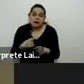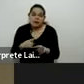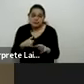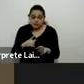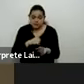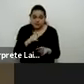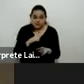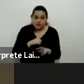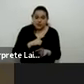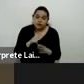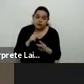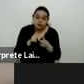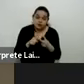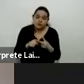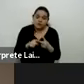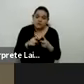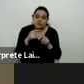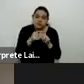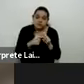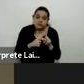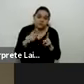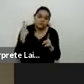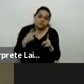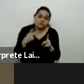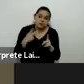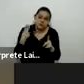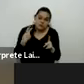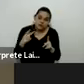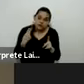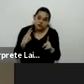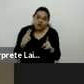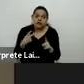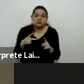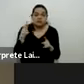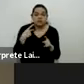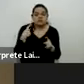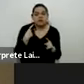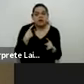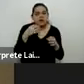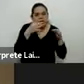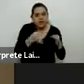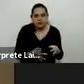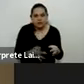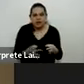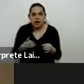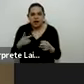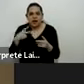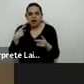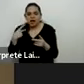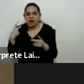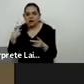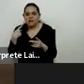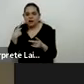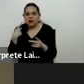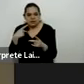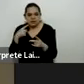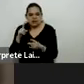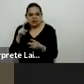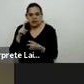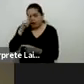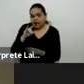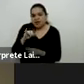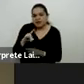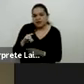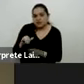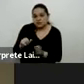existe a política fisiológica, essa que o Bolsonaro sempre trabalhou ao longo dos seus 7 mandatos como deputado federal, entendeu? Então, é